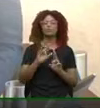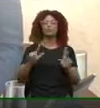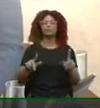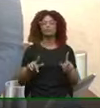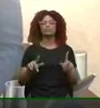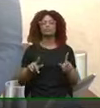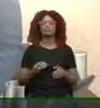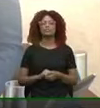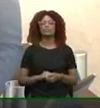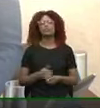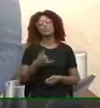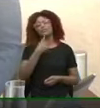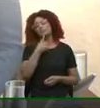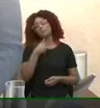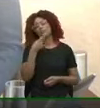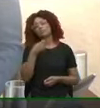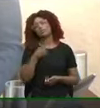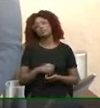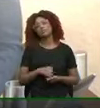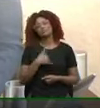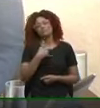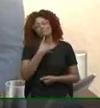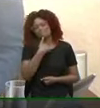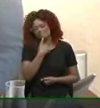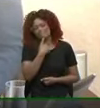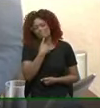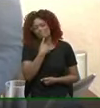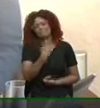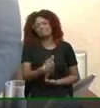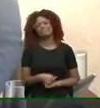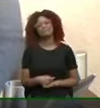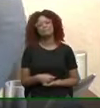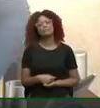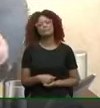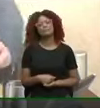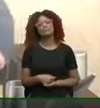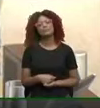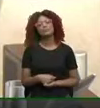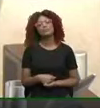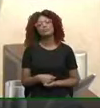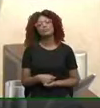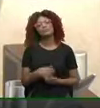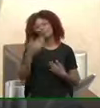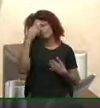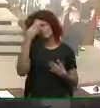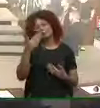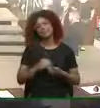Zero. Infelizmente, eu falo isso com a maior tristeza do que um dia um menino lá acreditou. Muito obrigado.